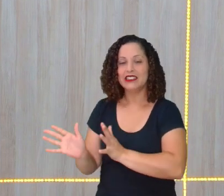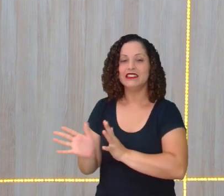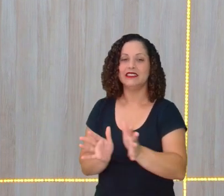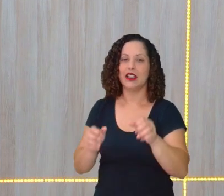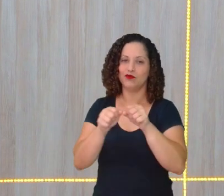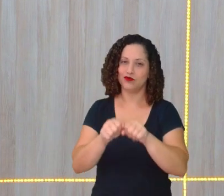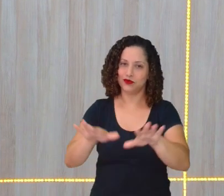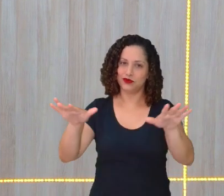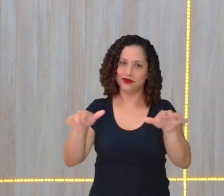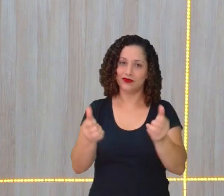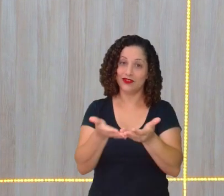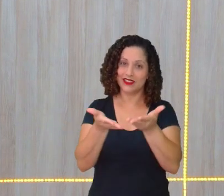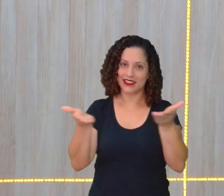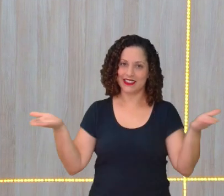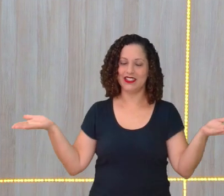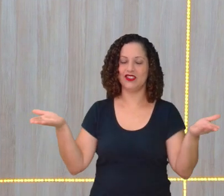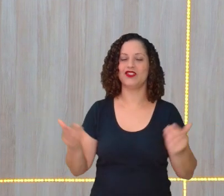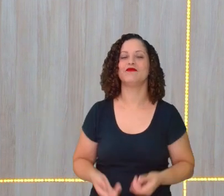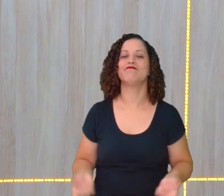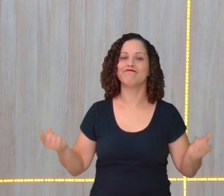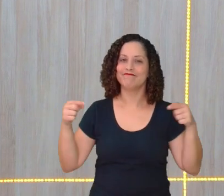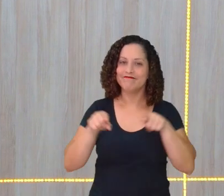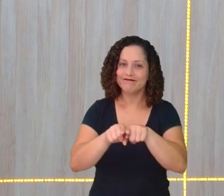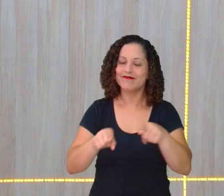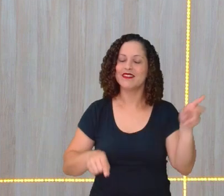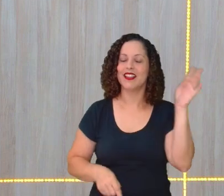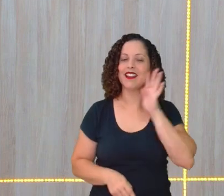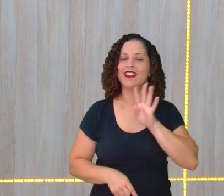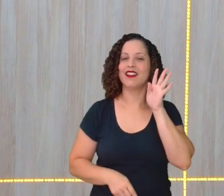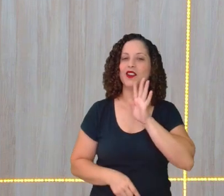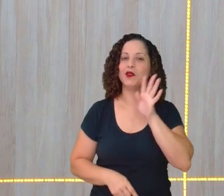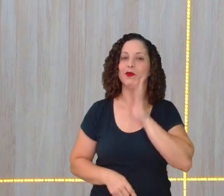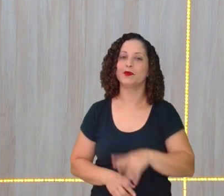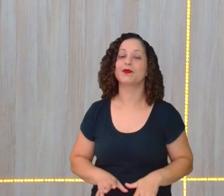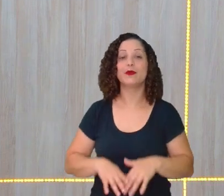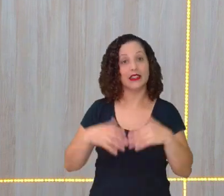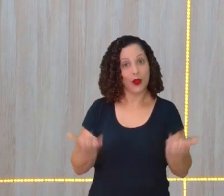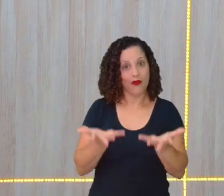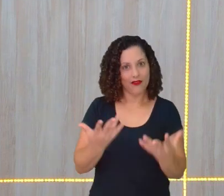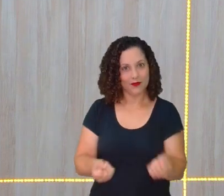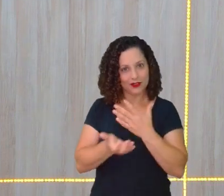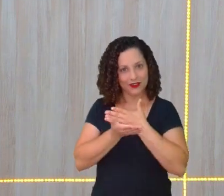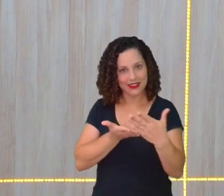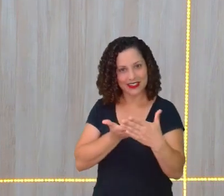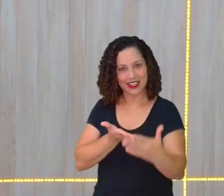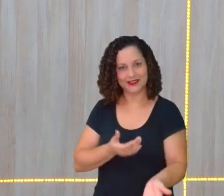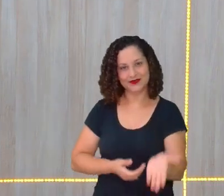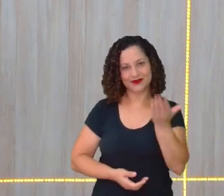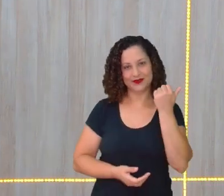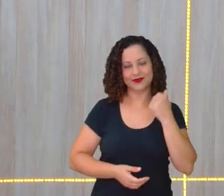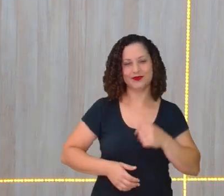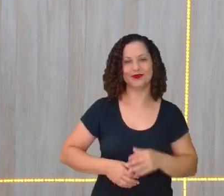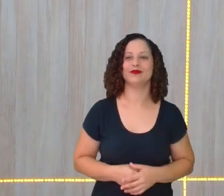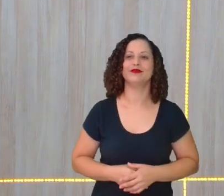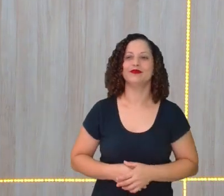muito para vocês, né? É uma parceria muito legal. Então, pronto, gente, vamos lá.